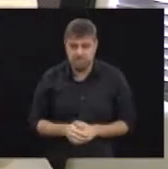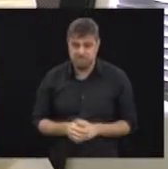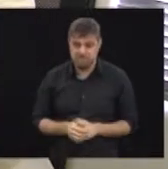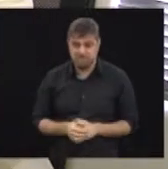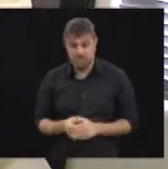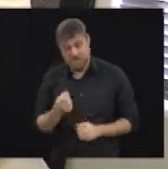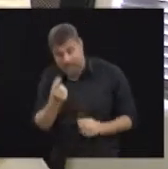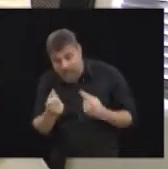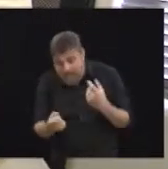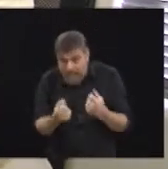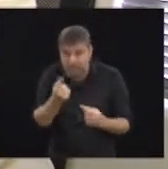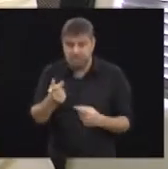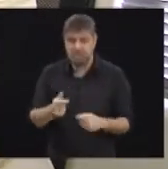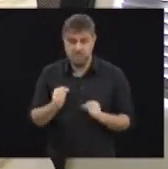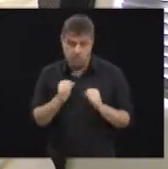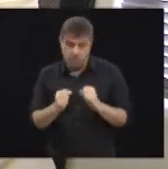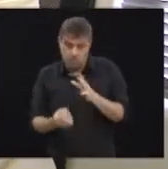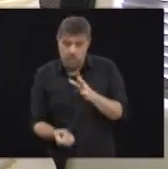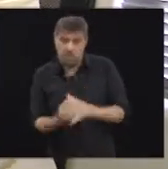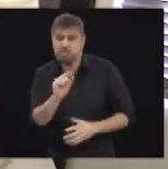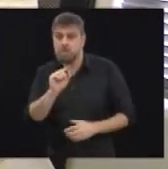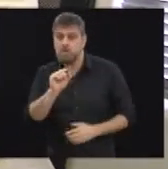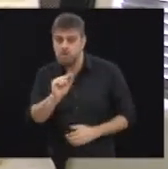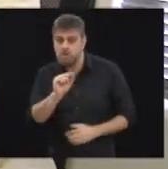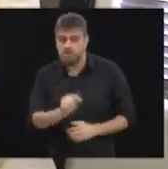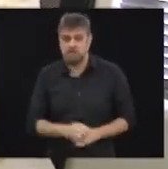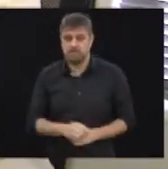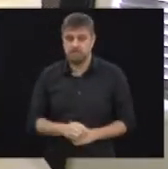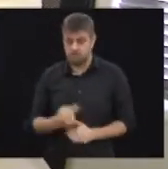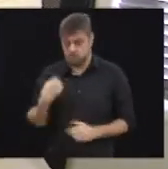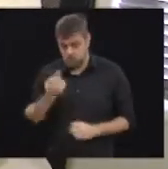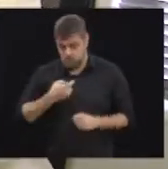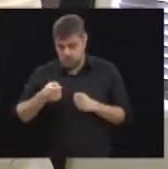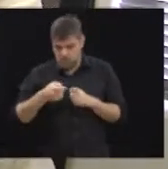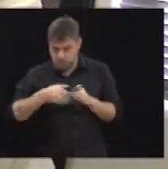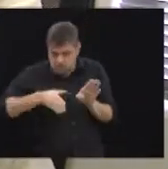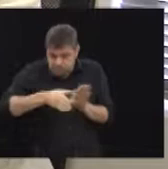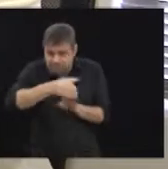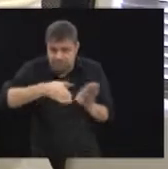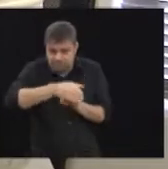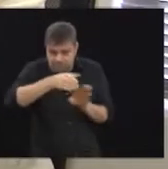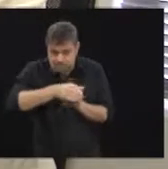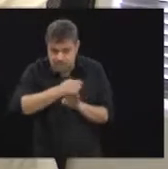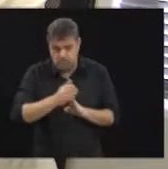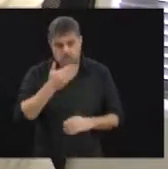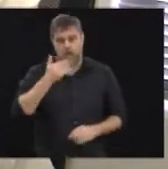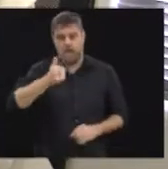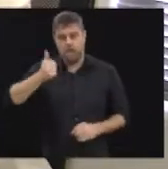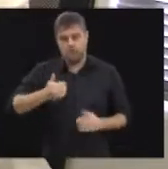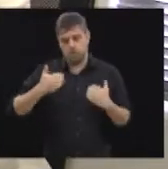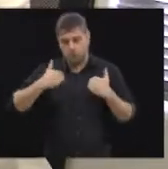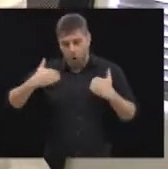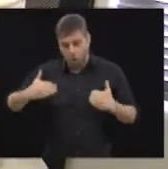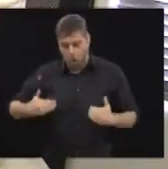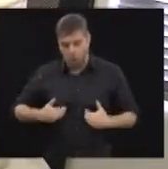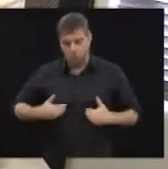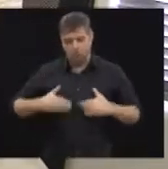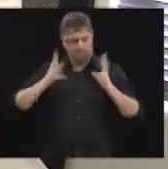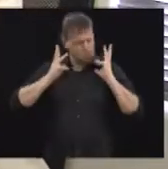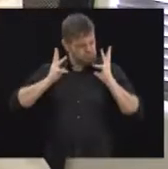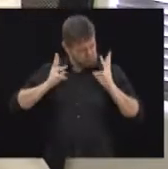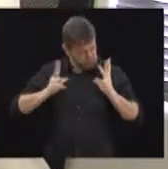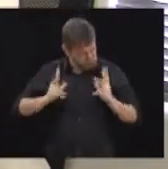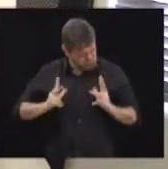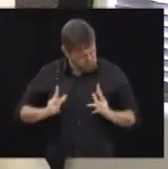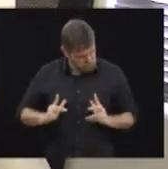vezes, nessa circunstância, às vezes, conversando com o paciente, a gente pode chegar à conclusão que o melhor é